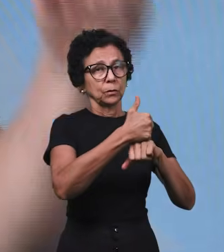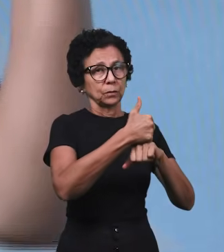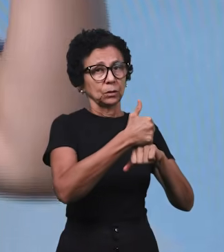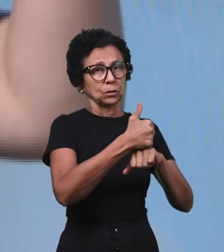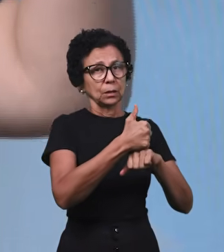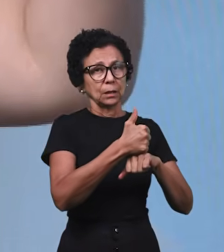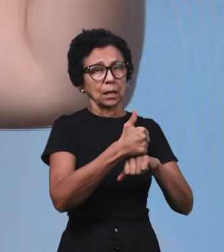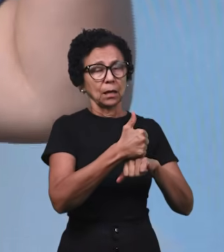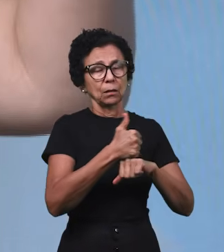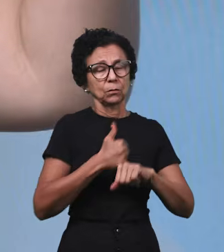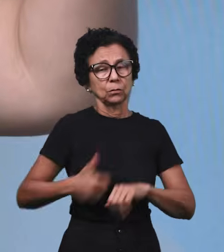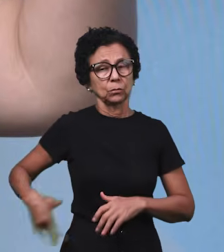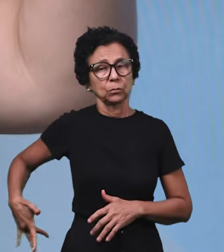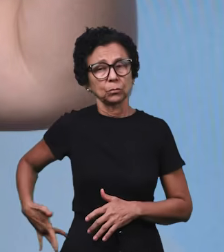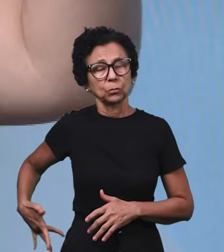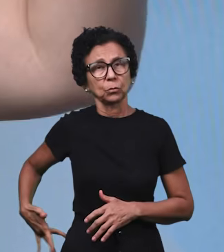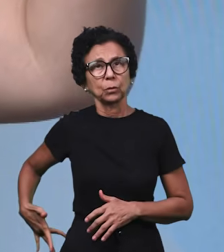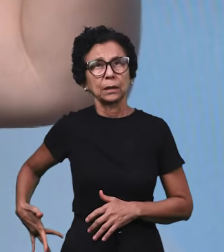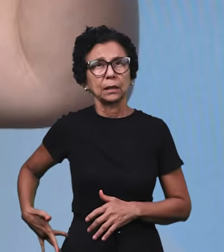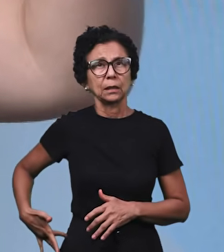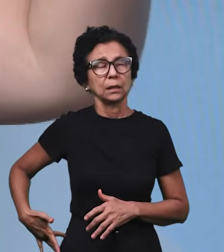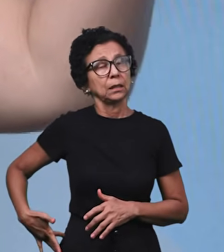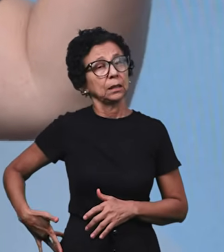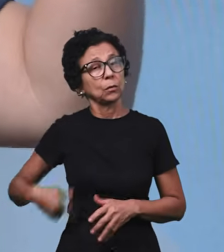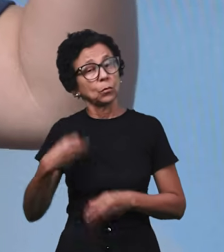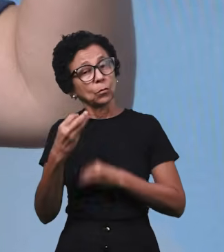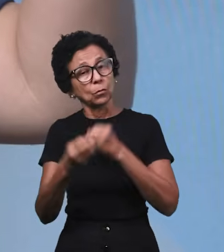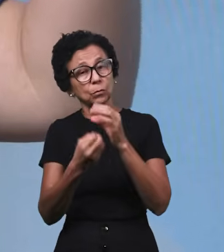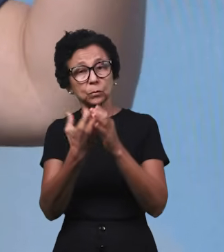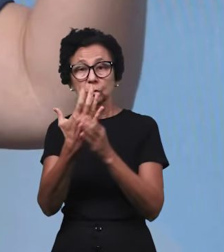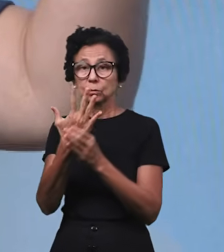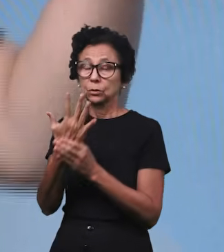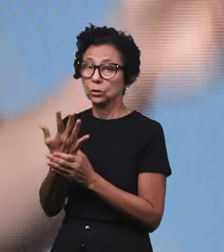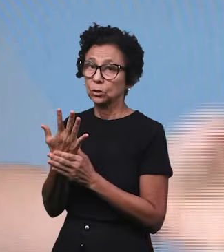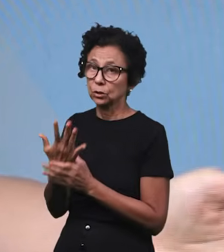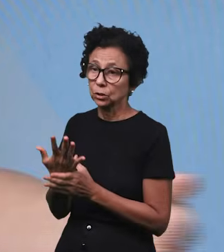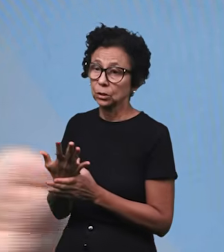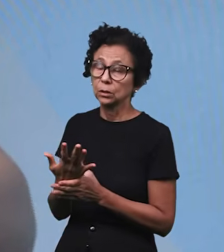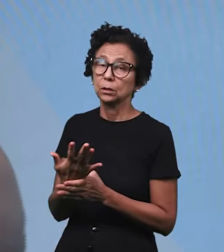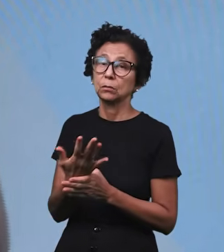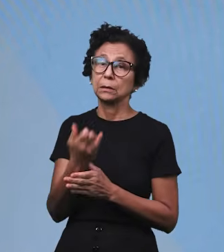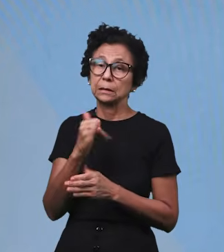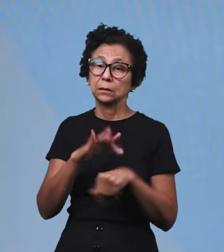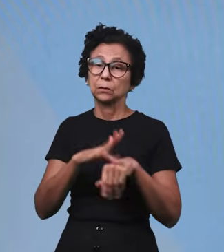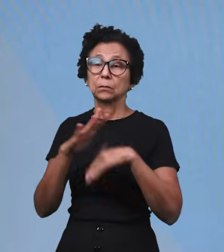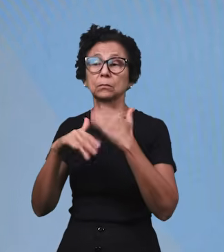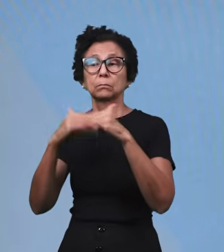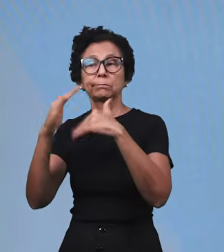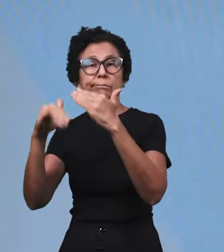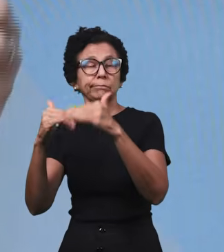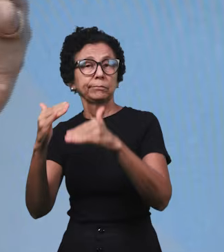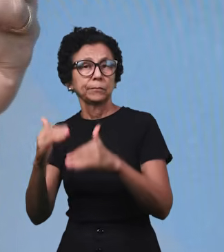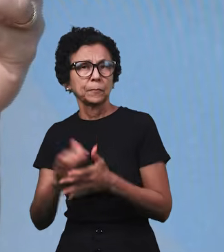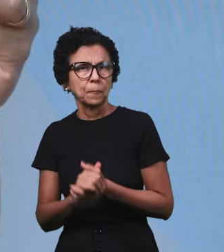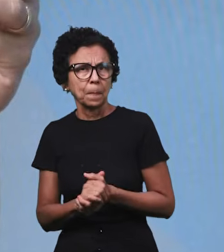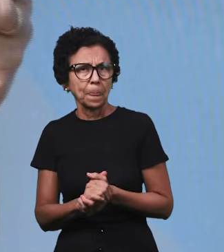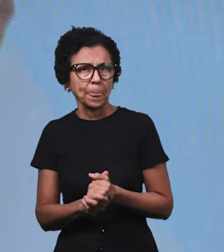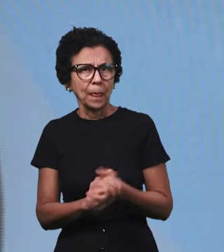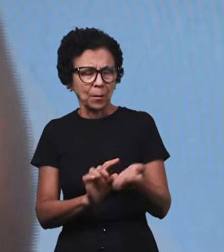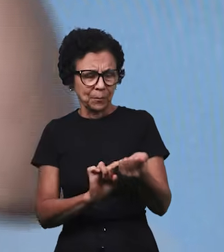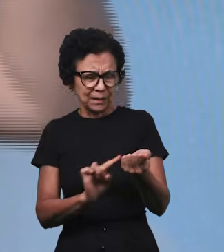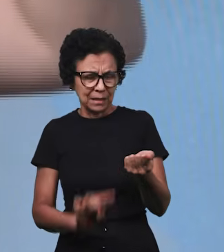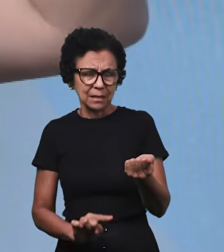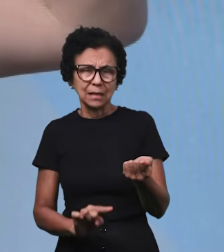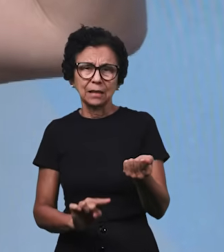hematúria é lá do glomérulozinho, se tem alguma doença mais grave que pode progredir, né? Porque essa perda de sangue